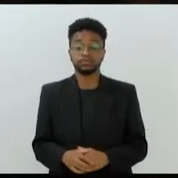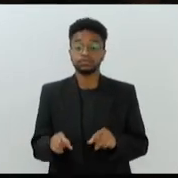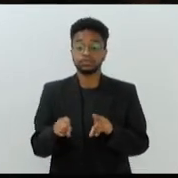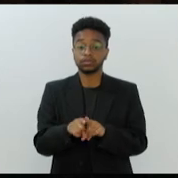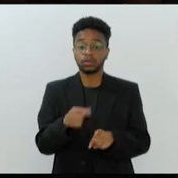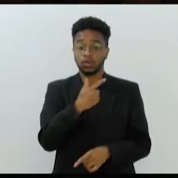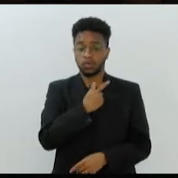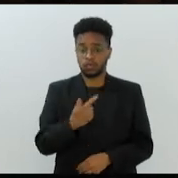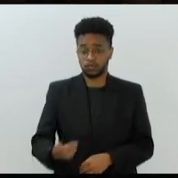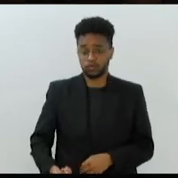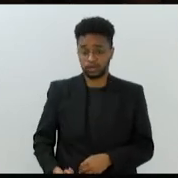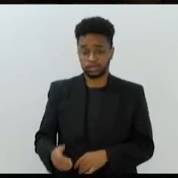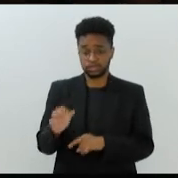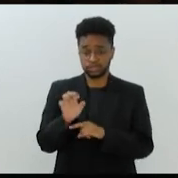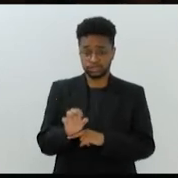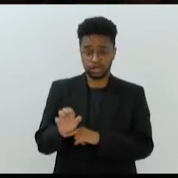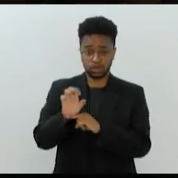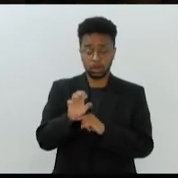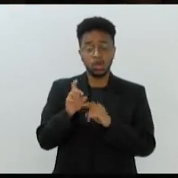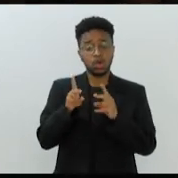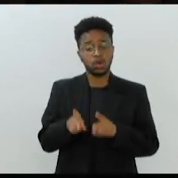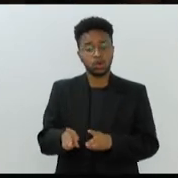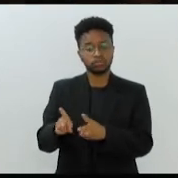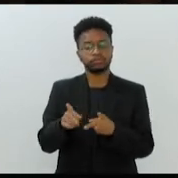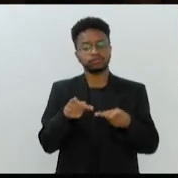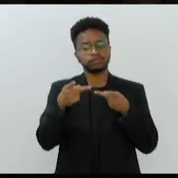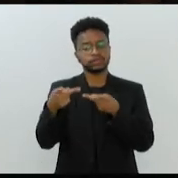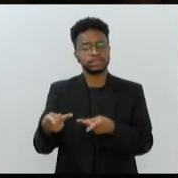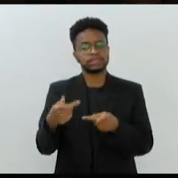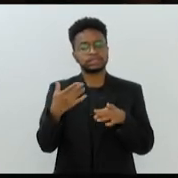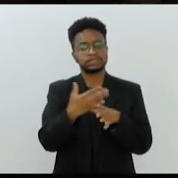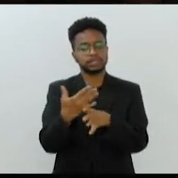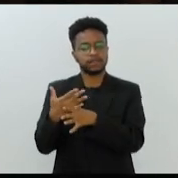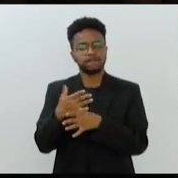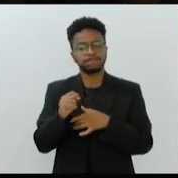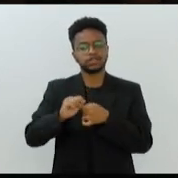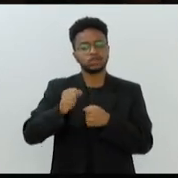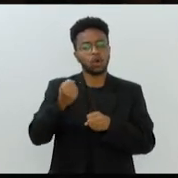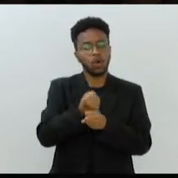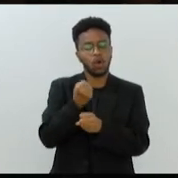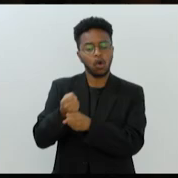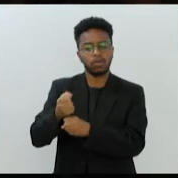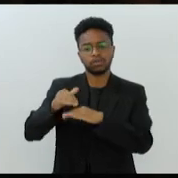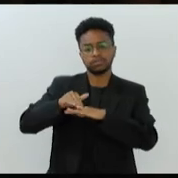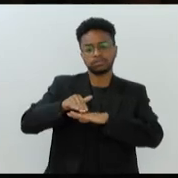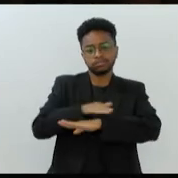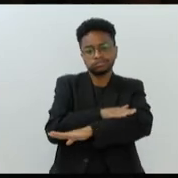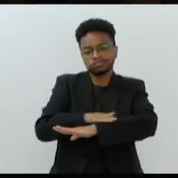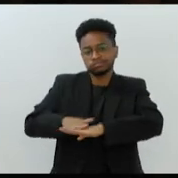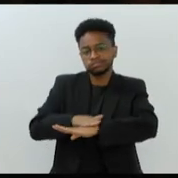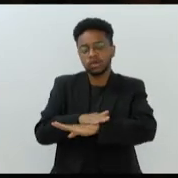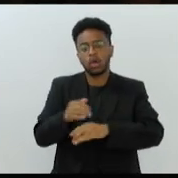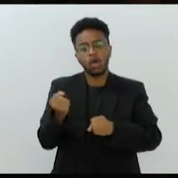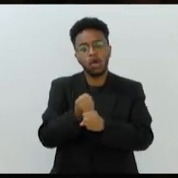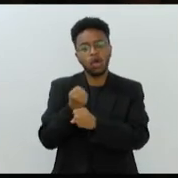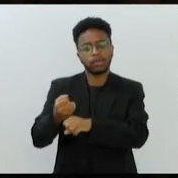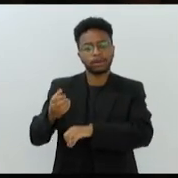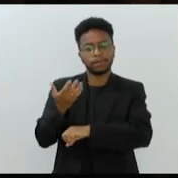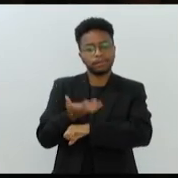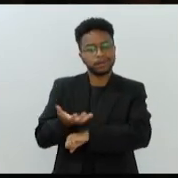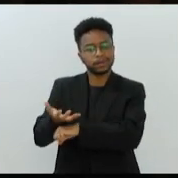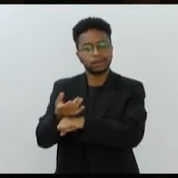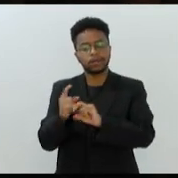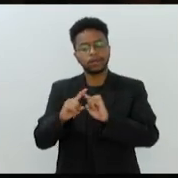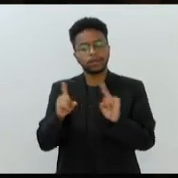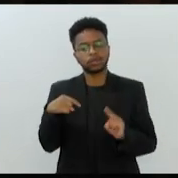do Estado continua indo nos municípios fazer obra de calçada, fazer obra de pracinha, enquanto o